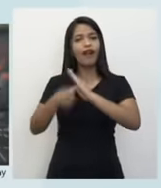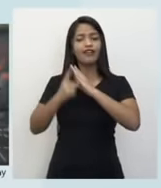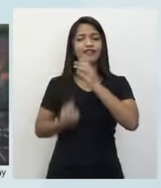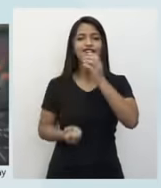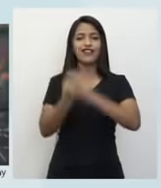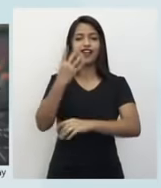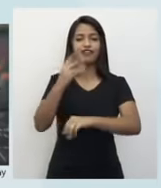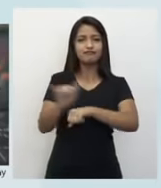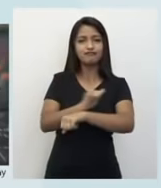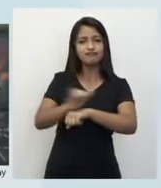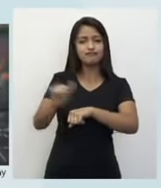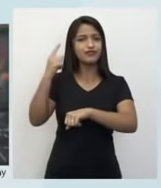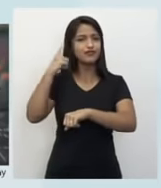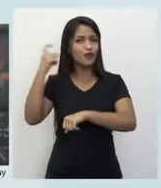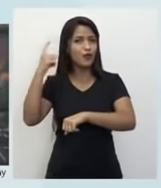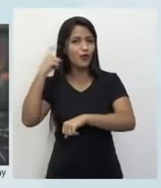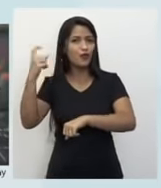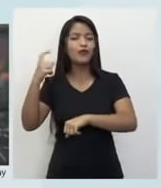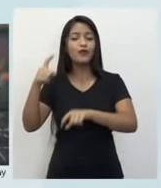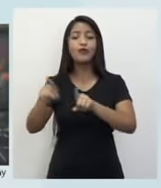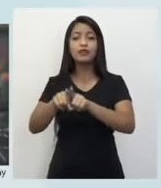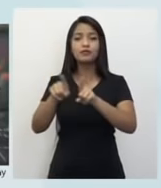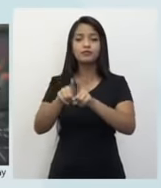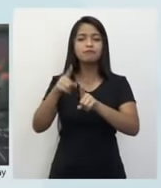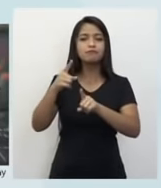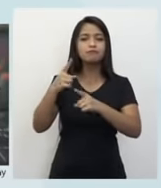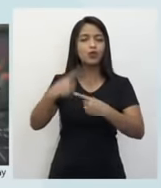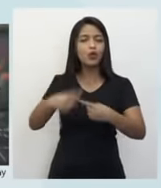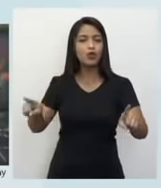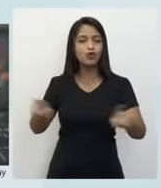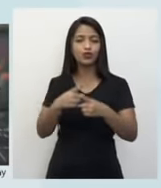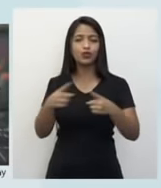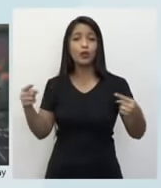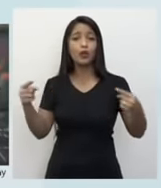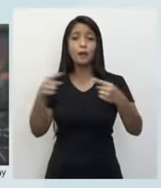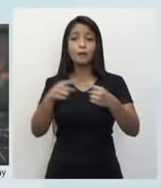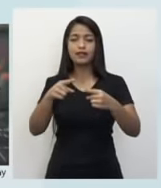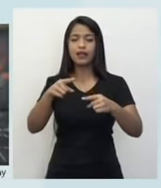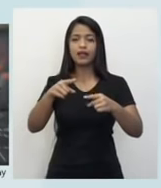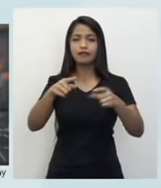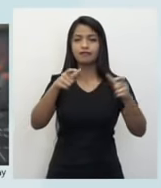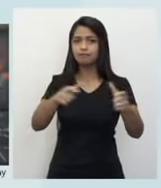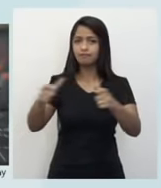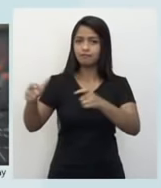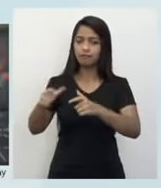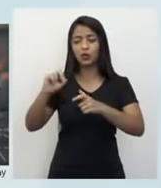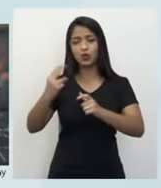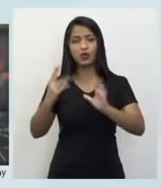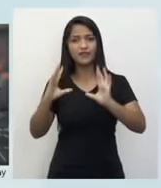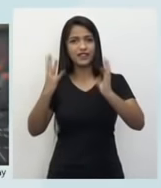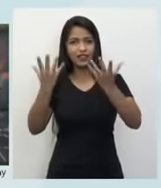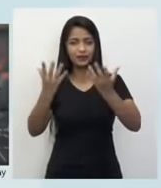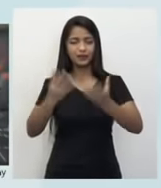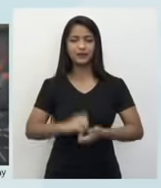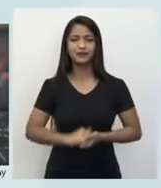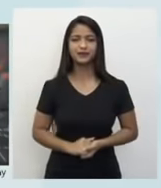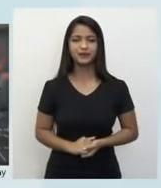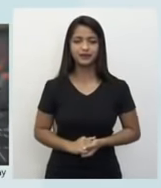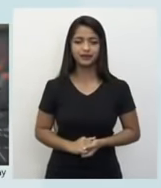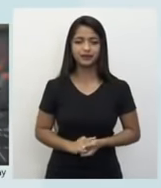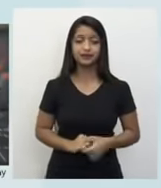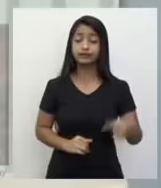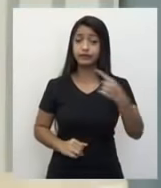a realização de efeitos e fundos sonoros de acordo com a necessidade da cena ou do evento. Então, a atuação